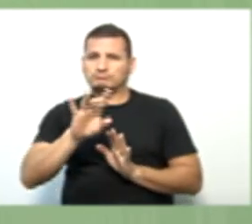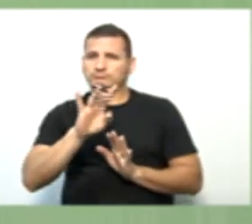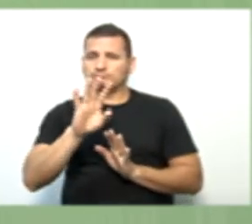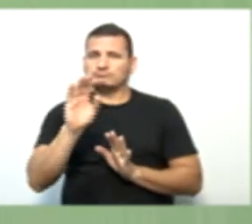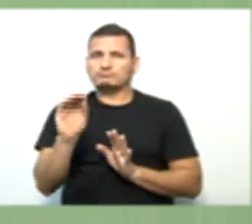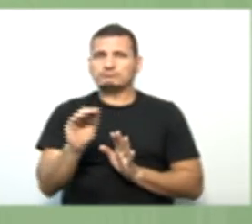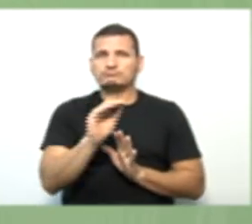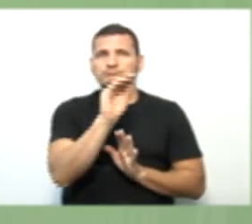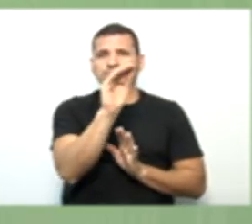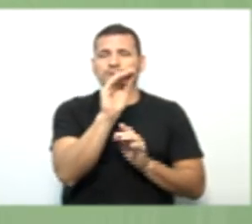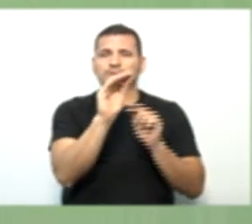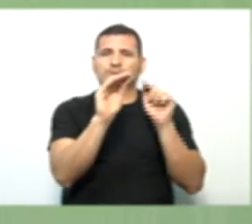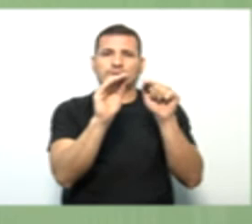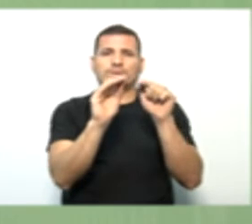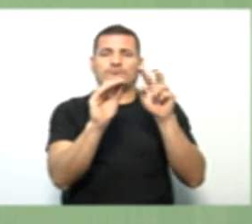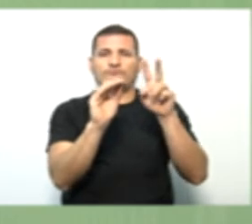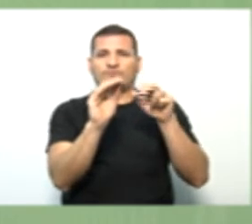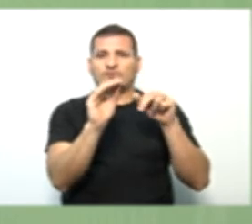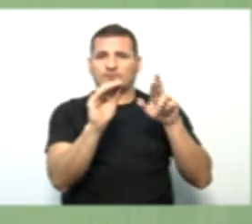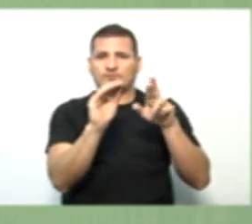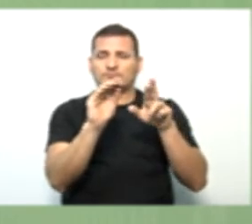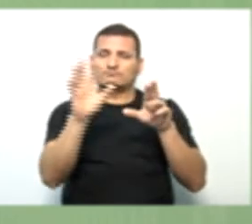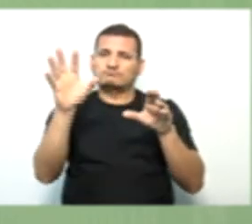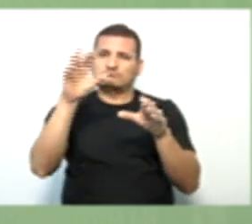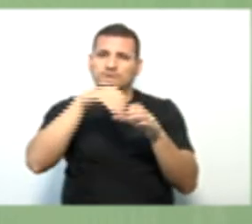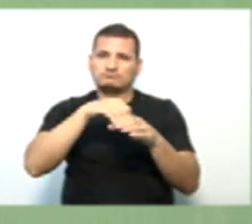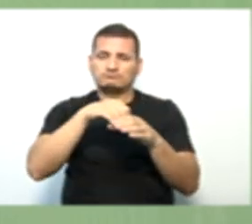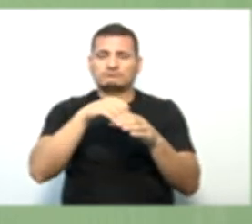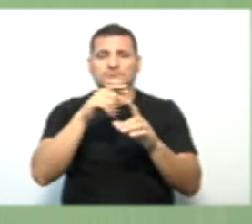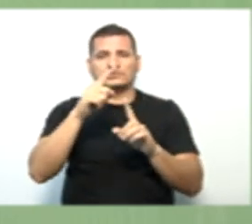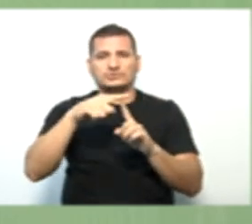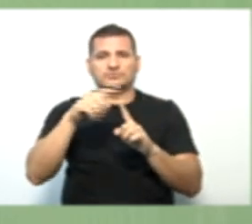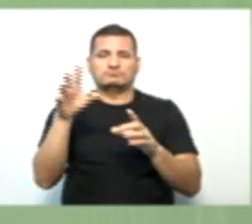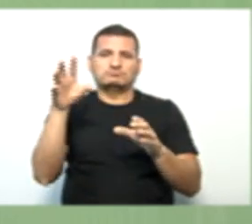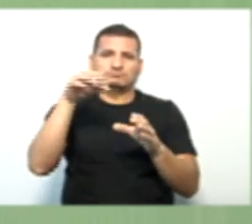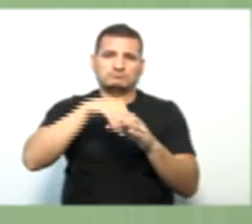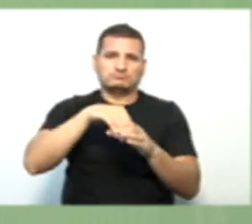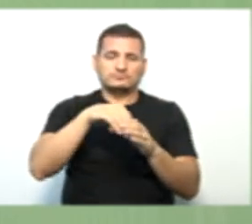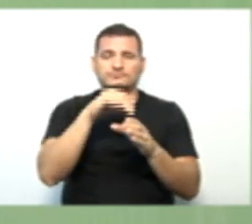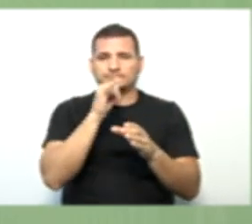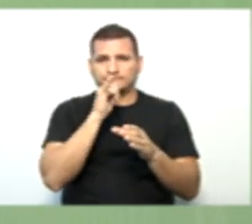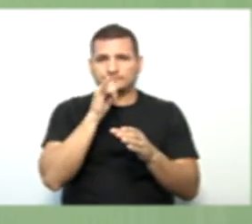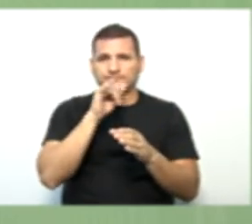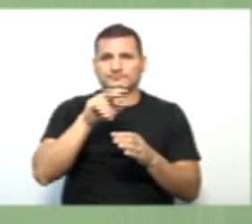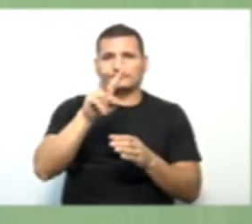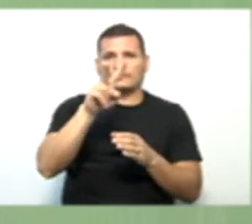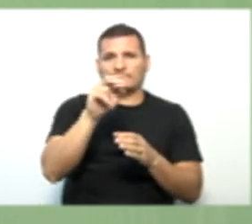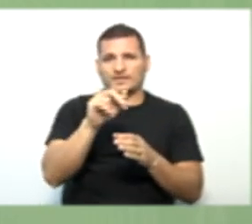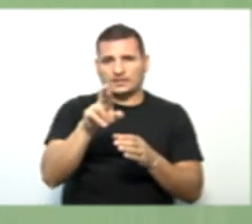variável assume esse valor e esse tipo. Então, por exemplo, eu posso criar uma variável chamada